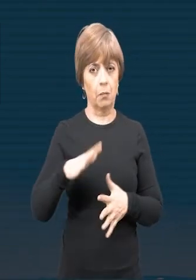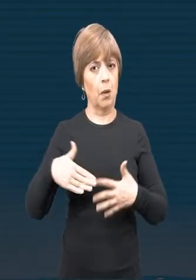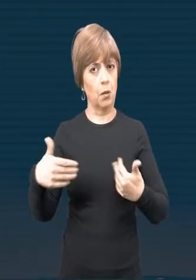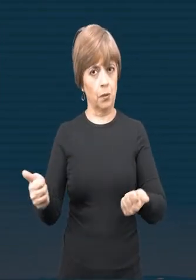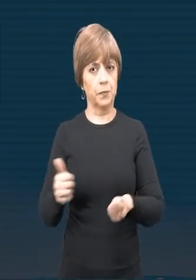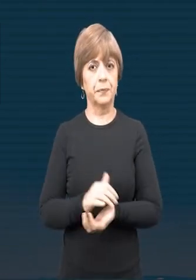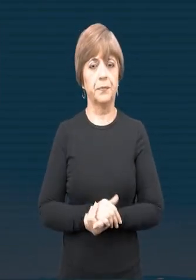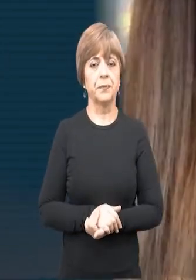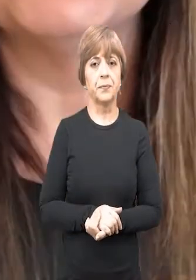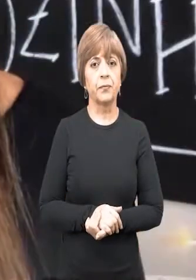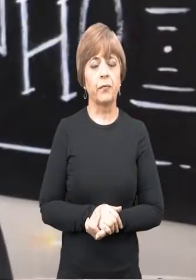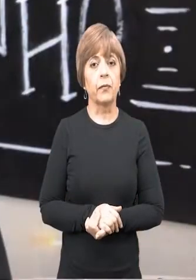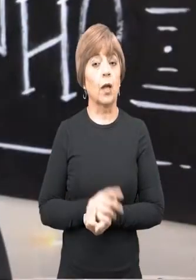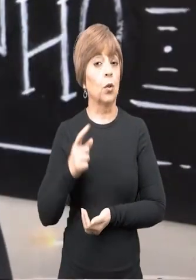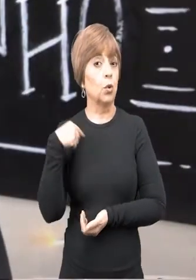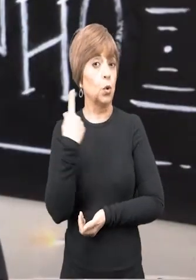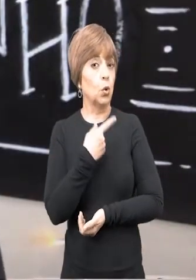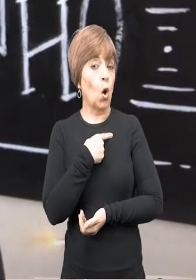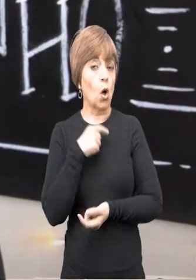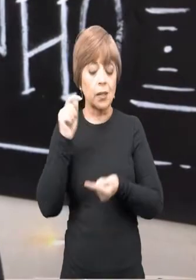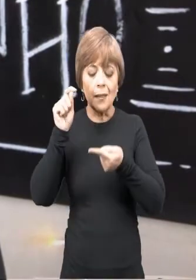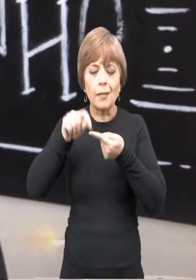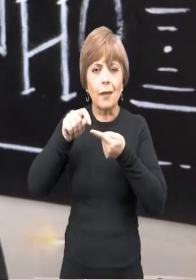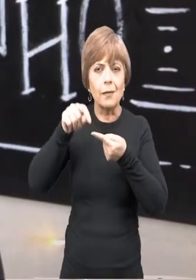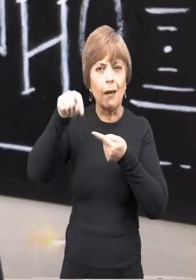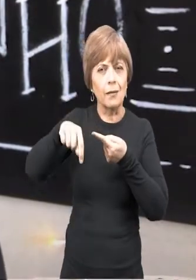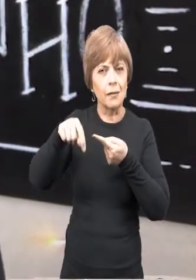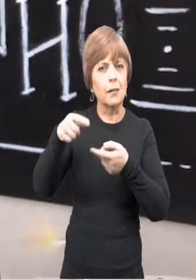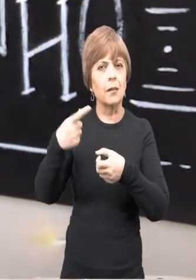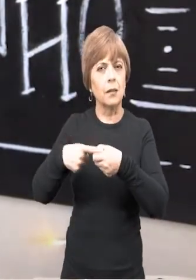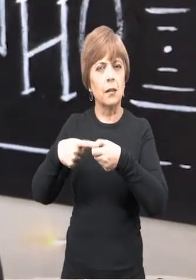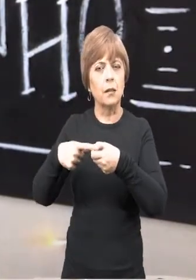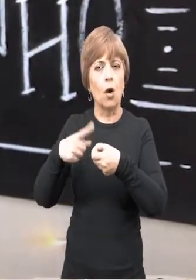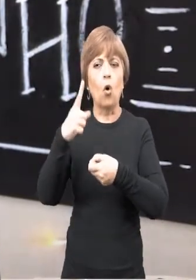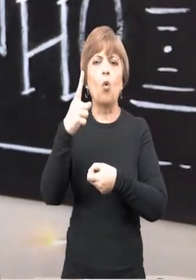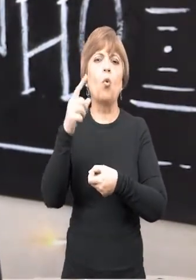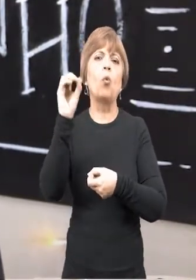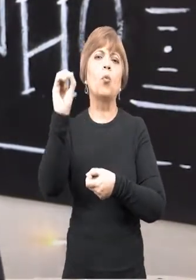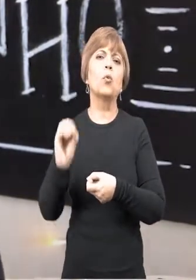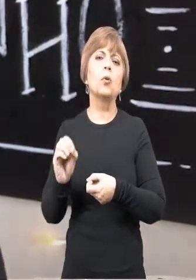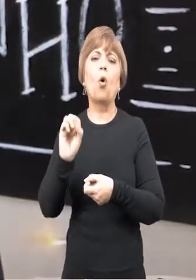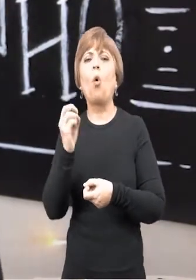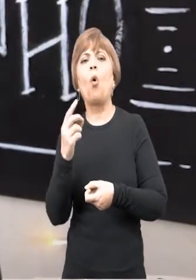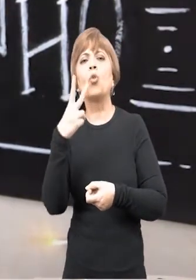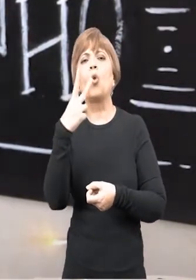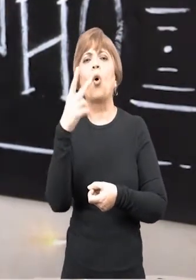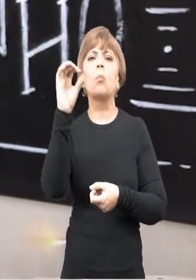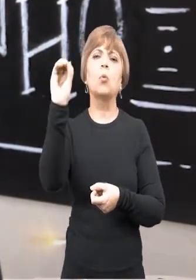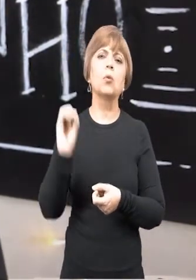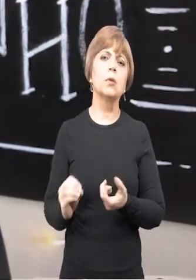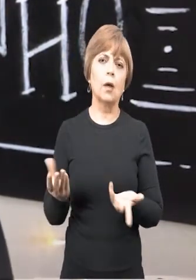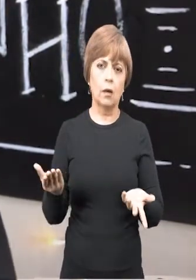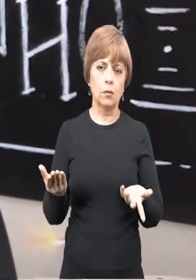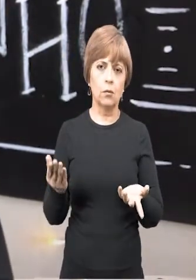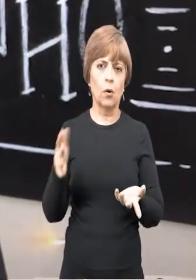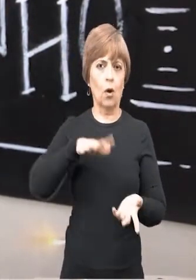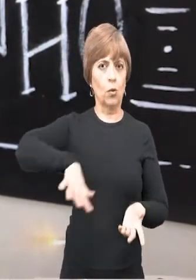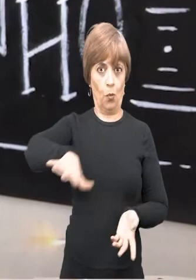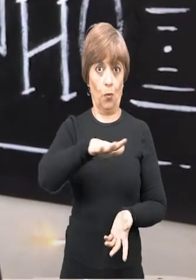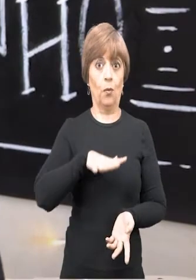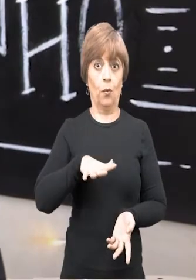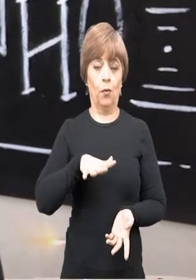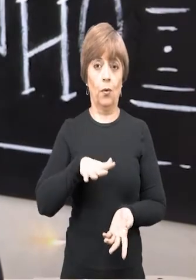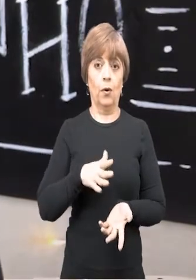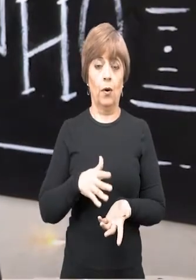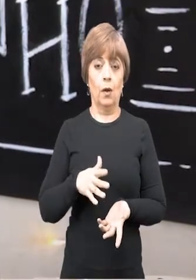adequada. E a nossa testagem aqui, ela está na faixa de 1 a 2% da população, se não me falha a memória nesse momento, e